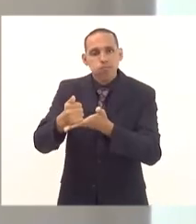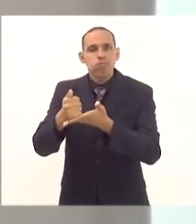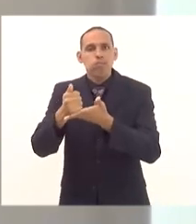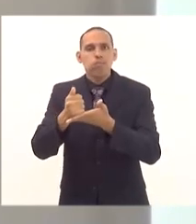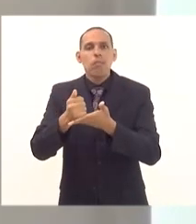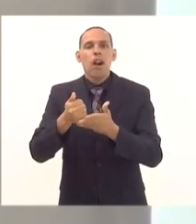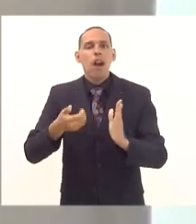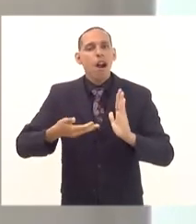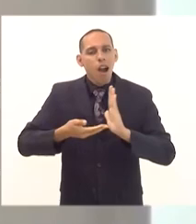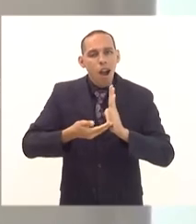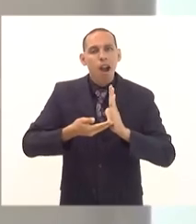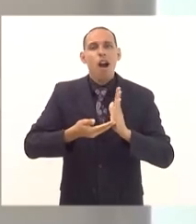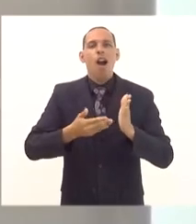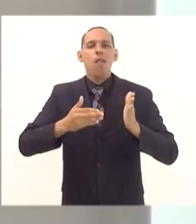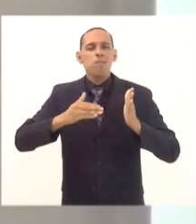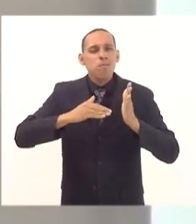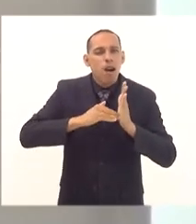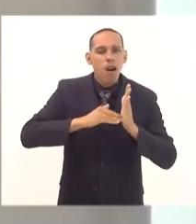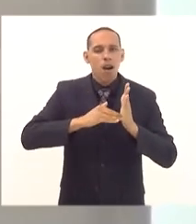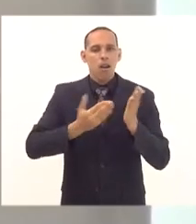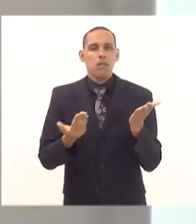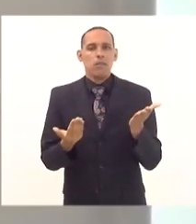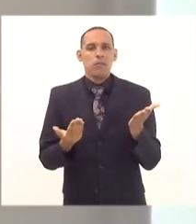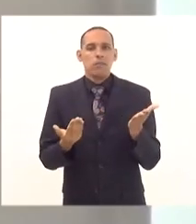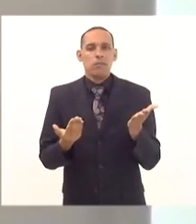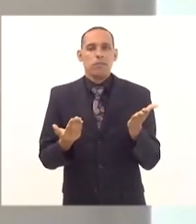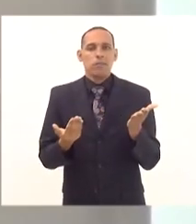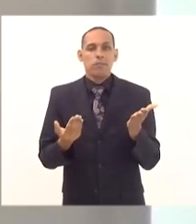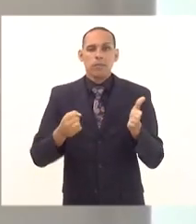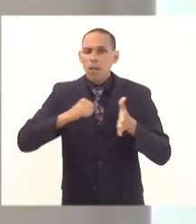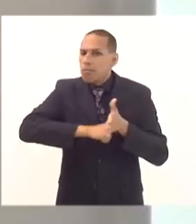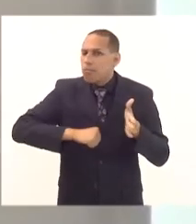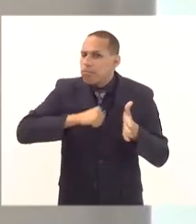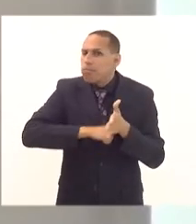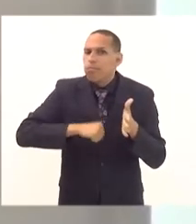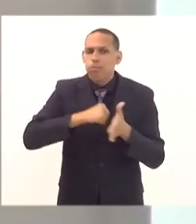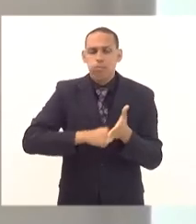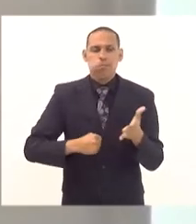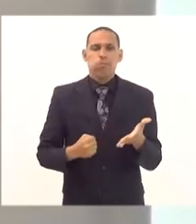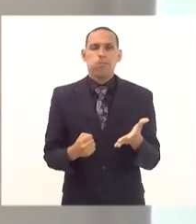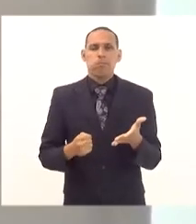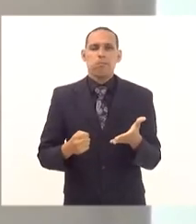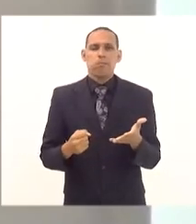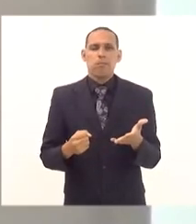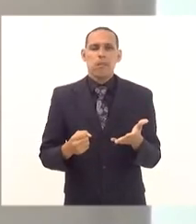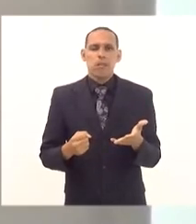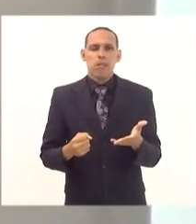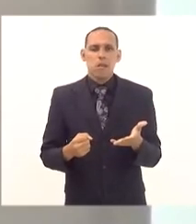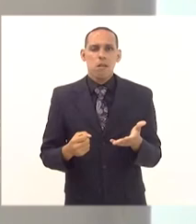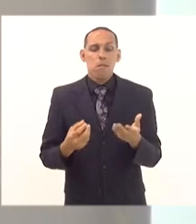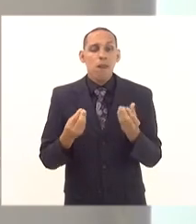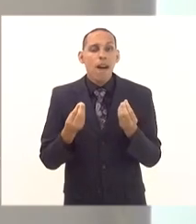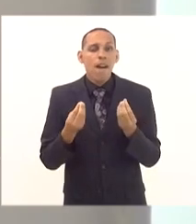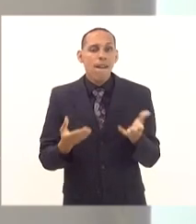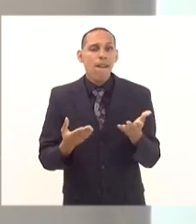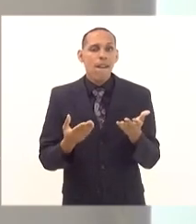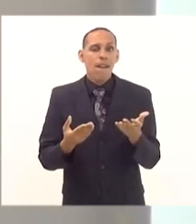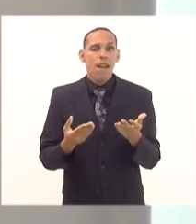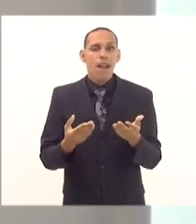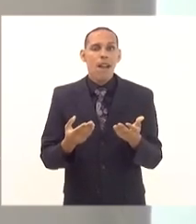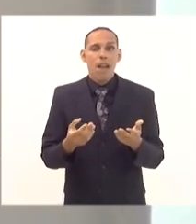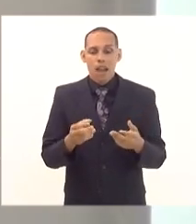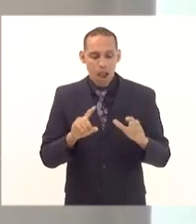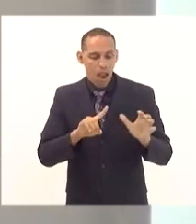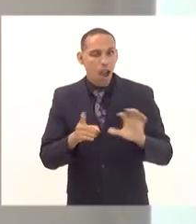federal para o Senado Federal e lutar pelo pela não extinção da Rádio Nacional